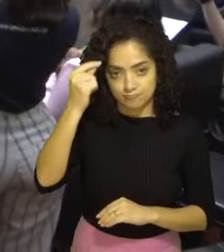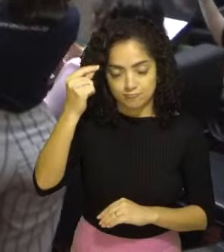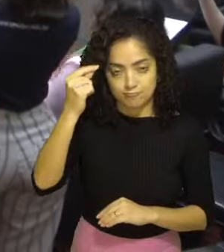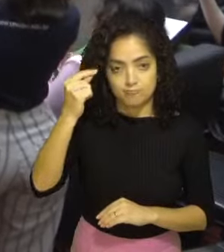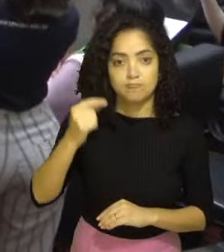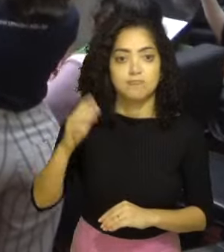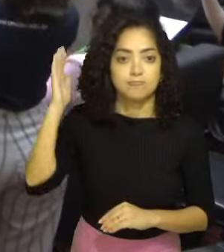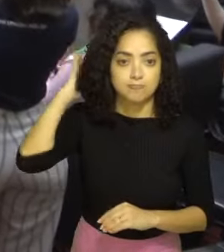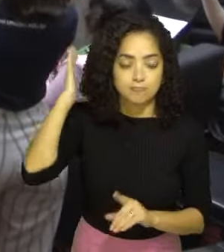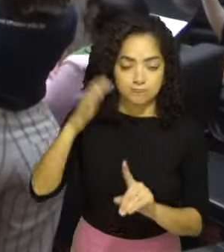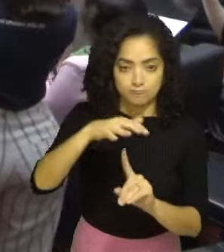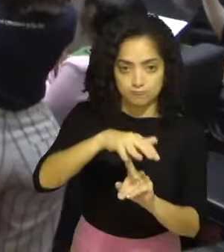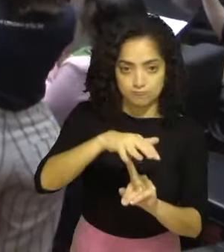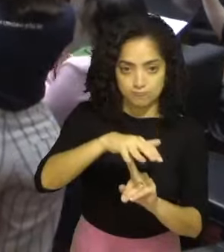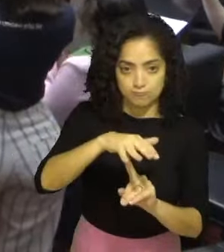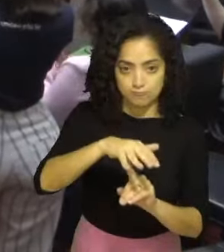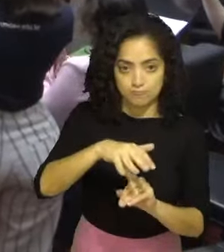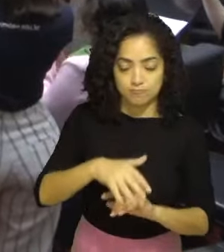Santos.